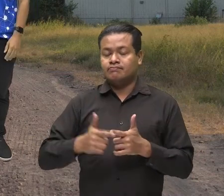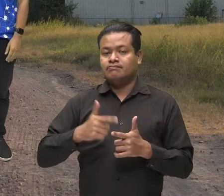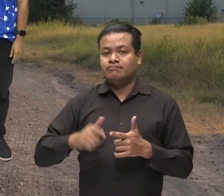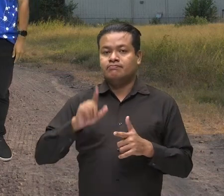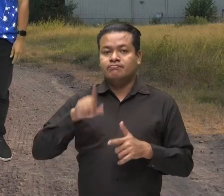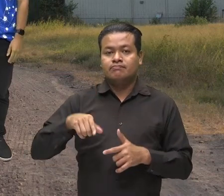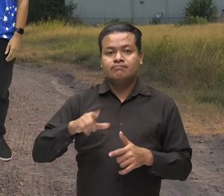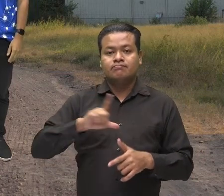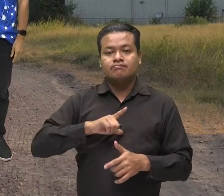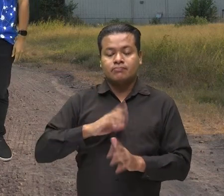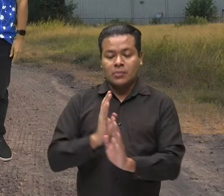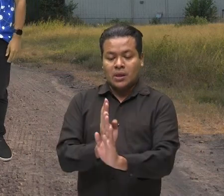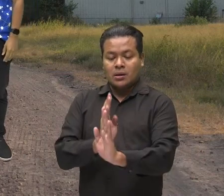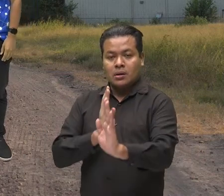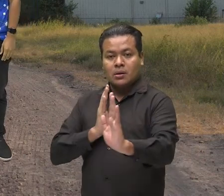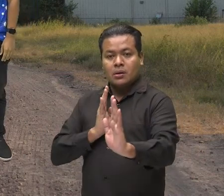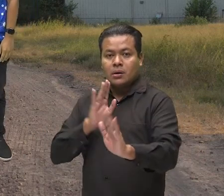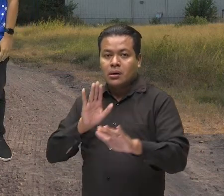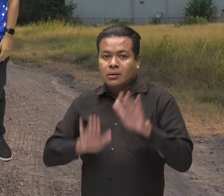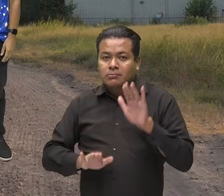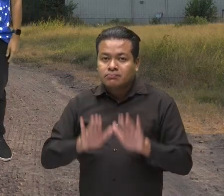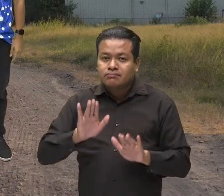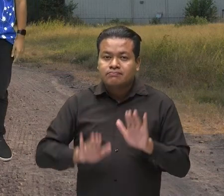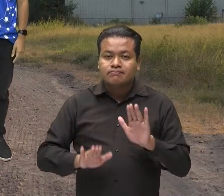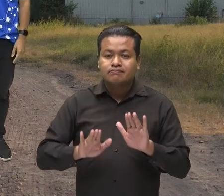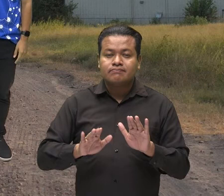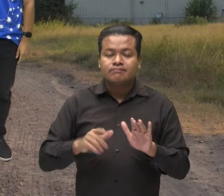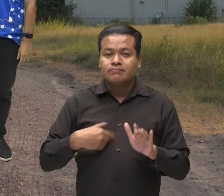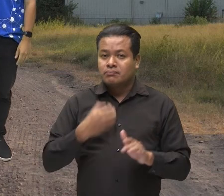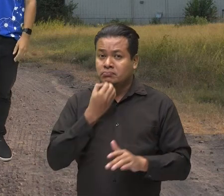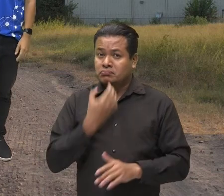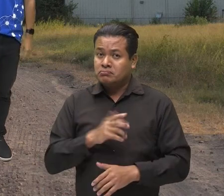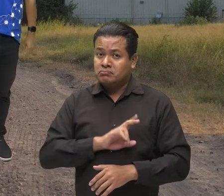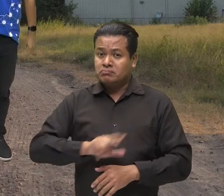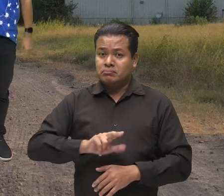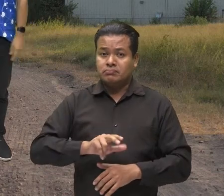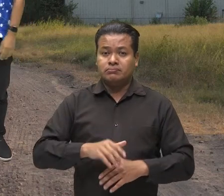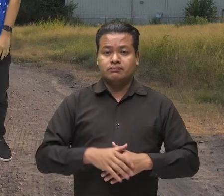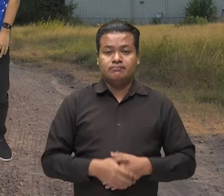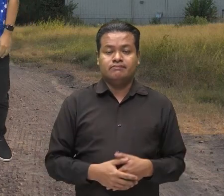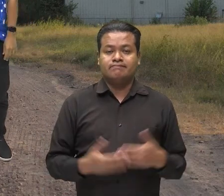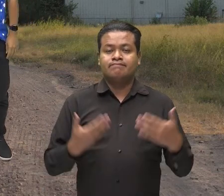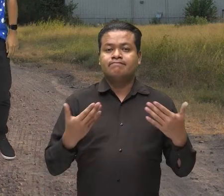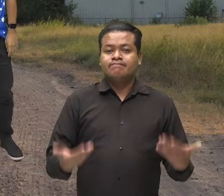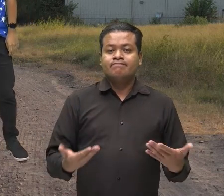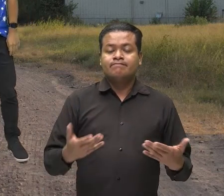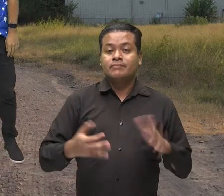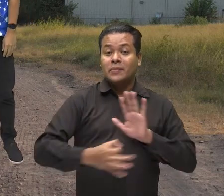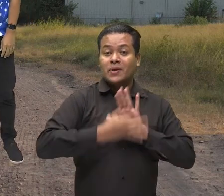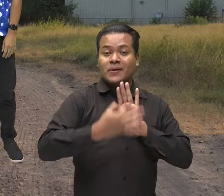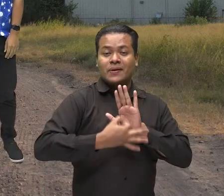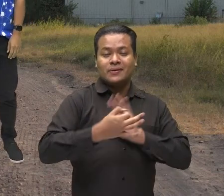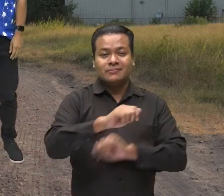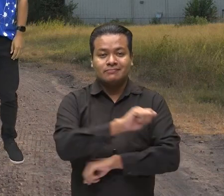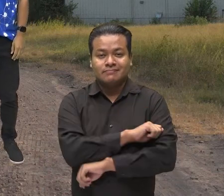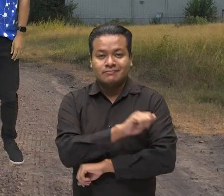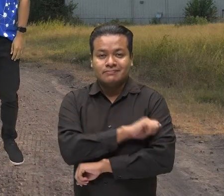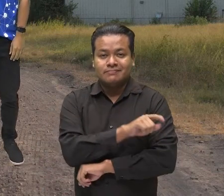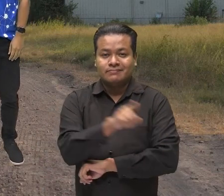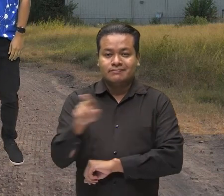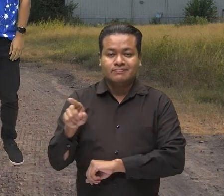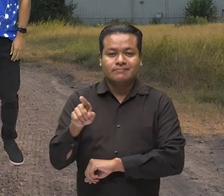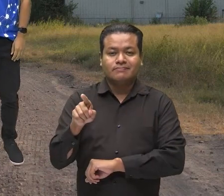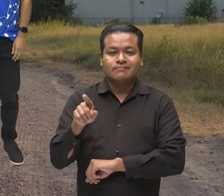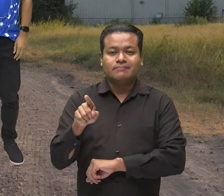onde a questão dos muros, às vezes, nem são suficientes mesmo. Pessoal, vamos para o nosso Fala Povo agora. Eu perguntei dos